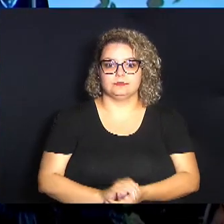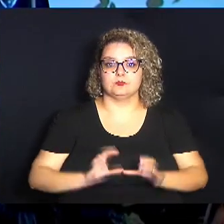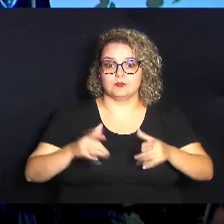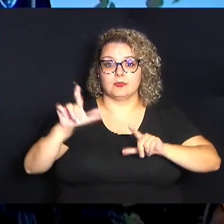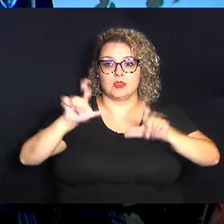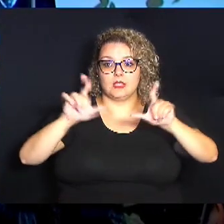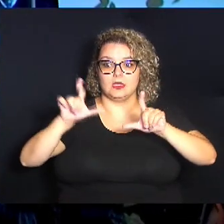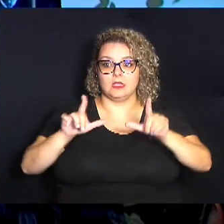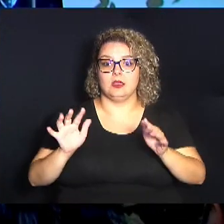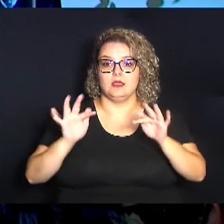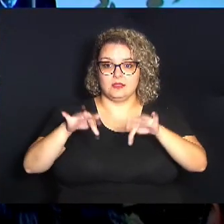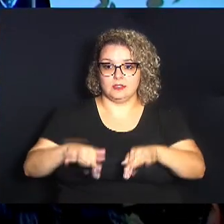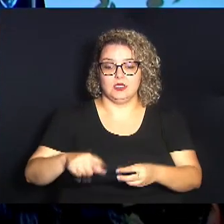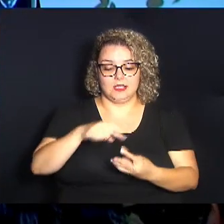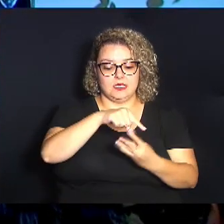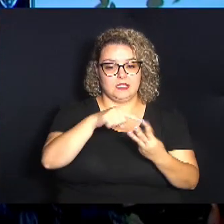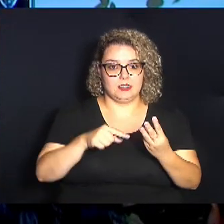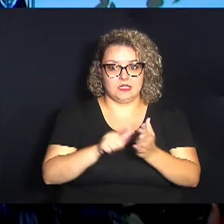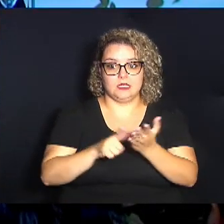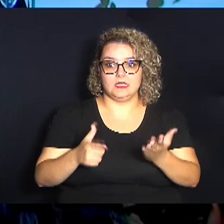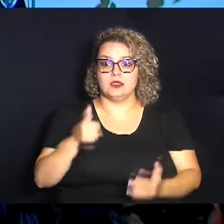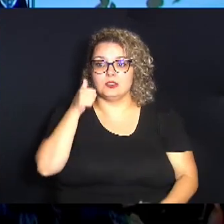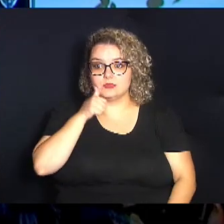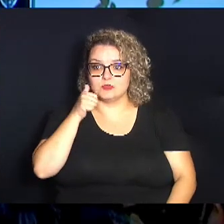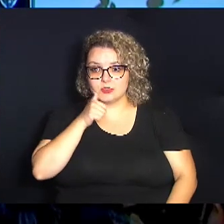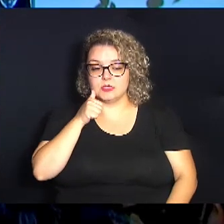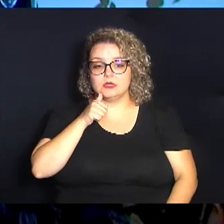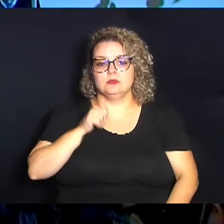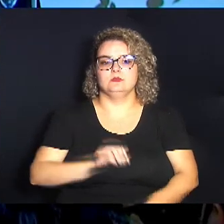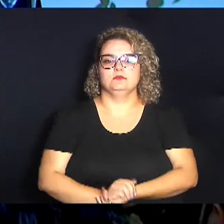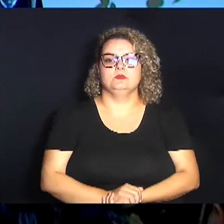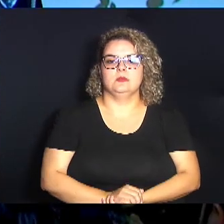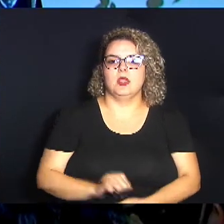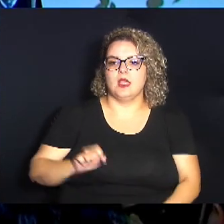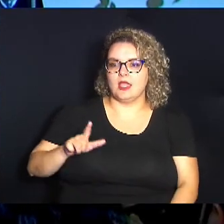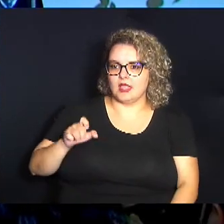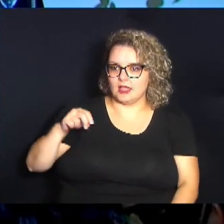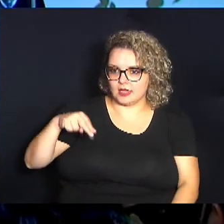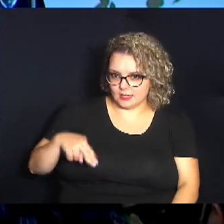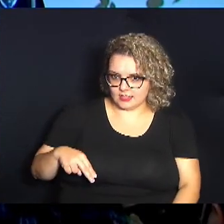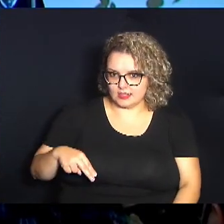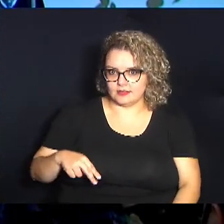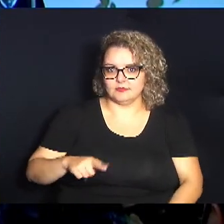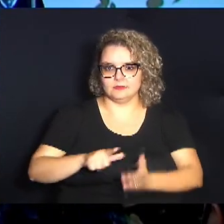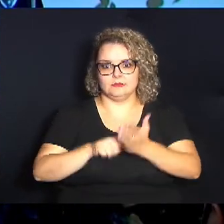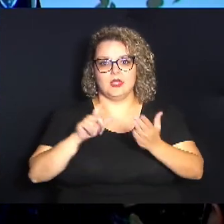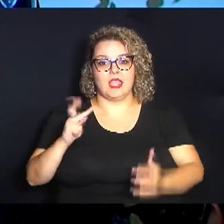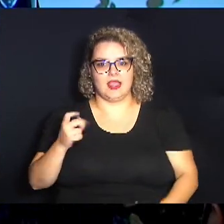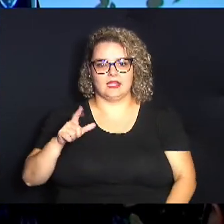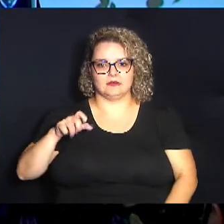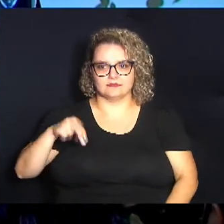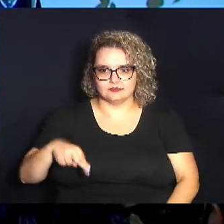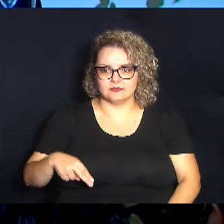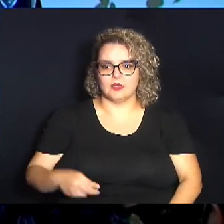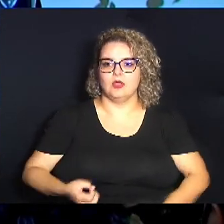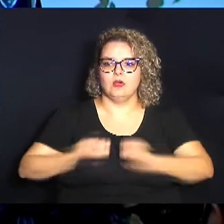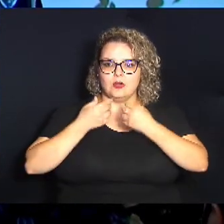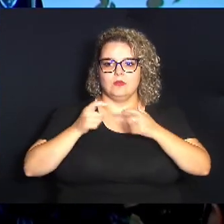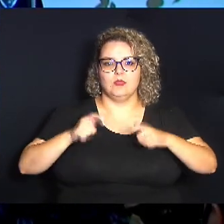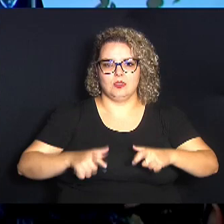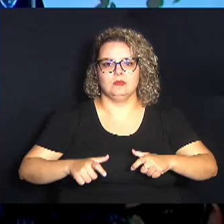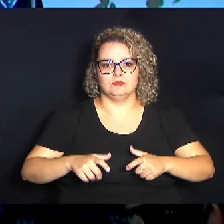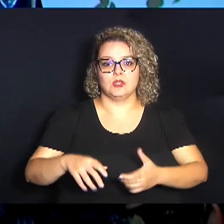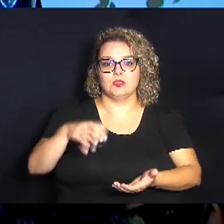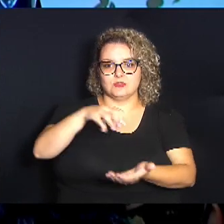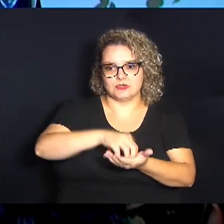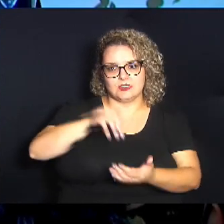as finalistas foram 3 jornalistas mulheres. Ellen Sacconi, autora da reportagem Bom Prato e Centro Dia da Pessoa